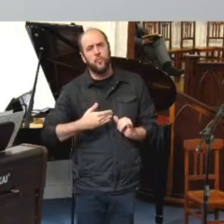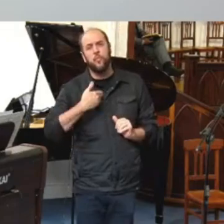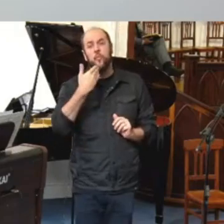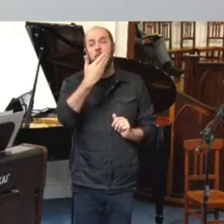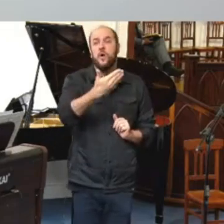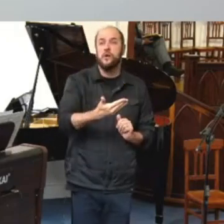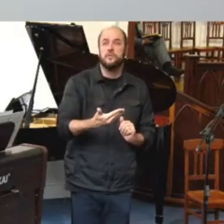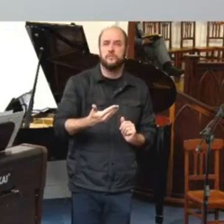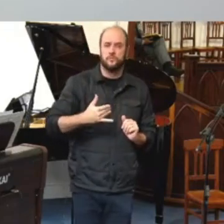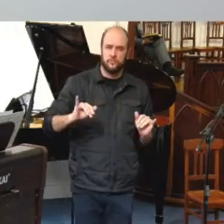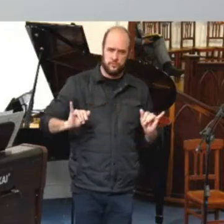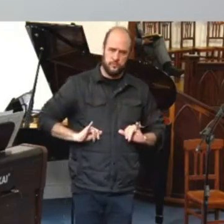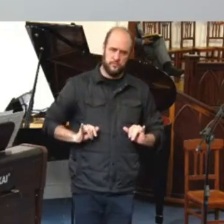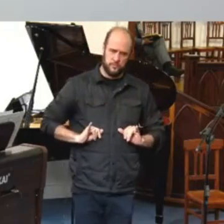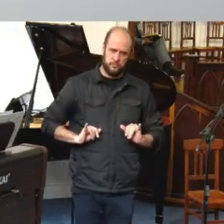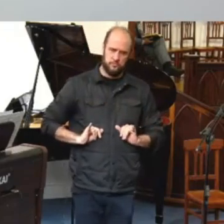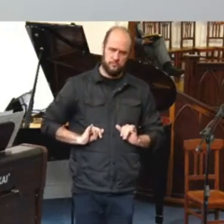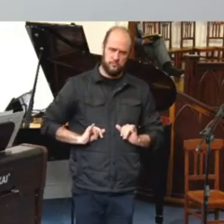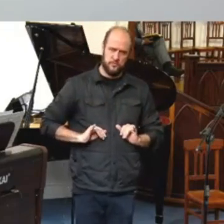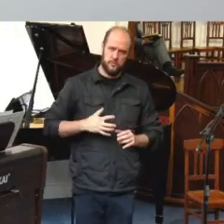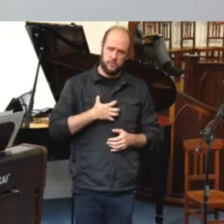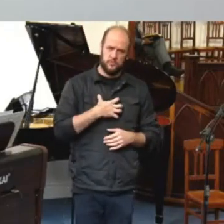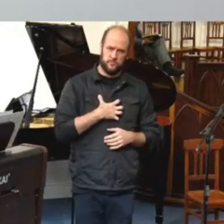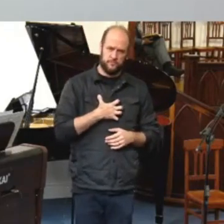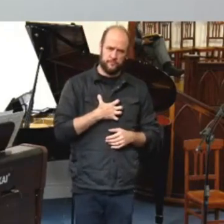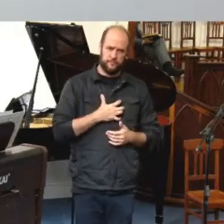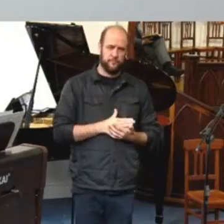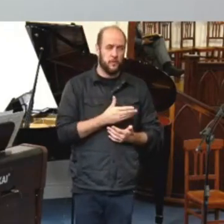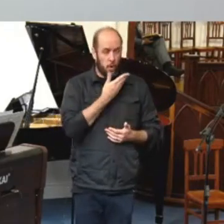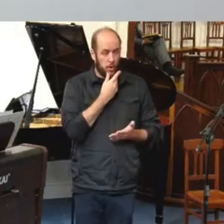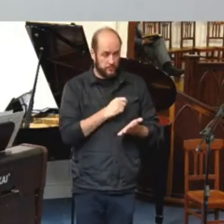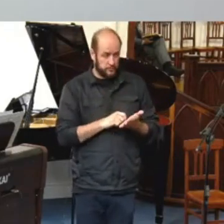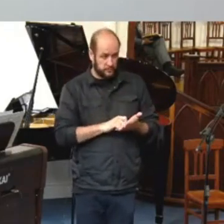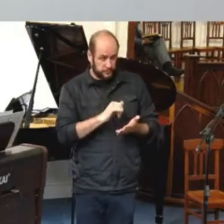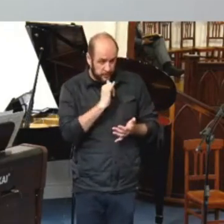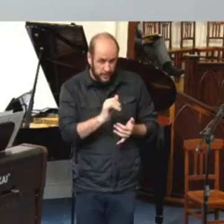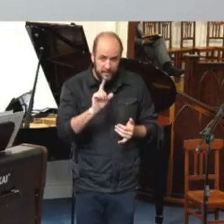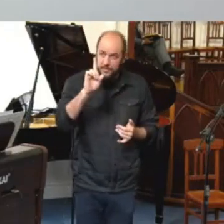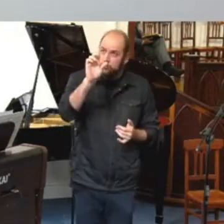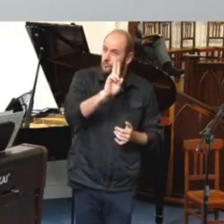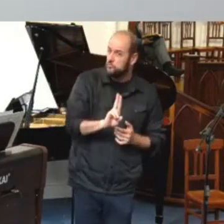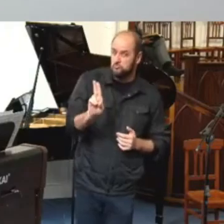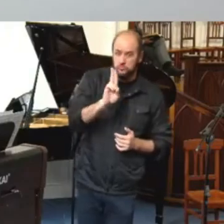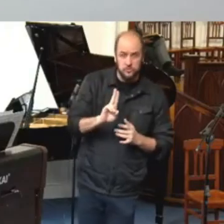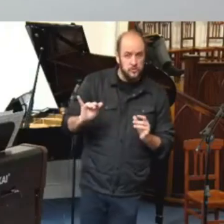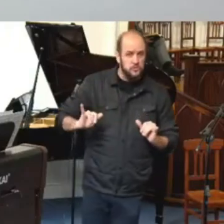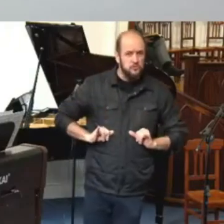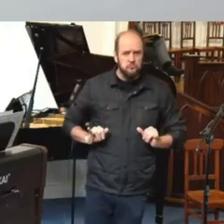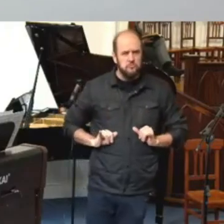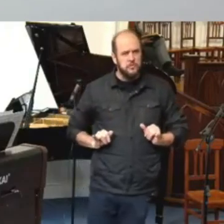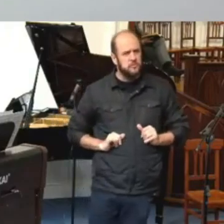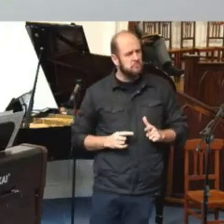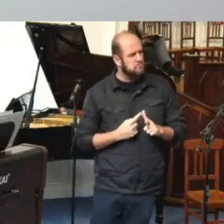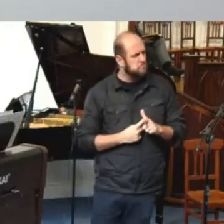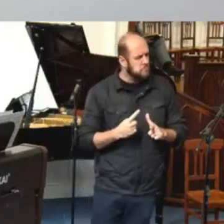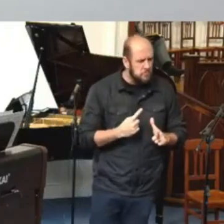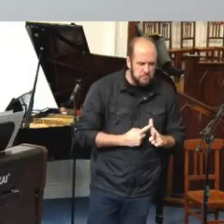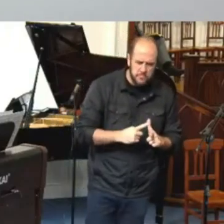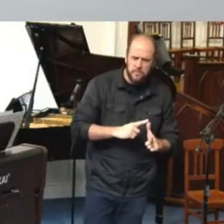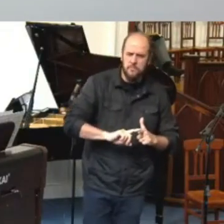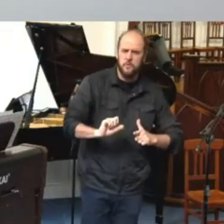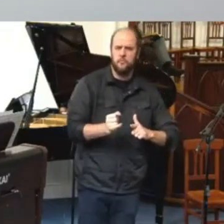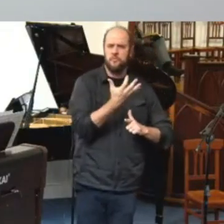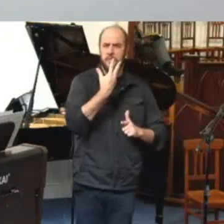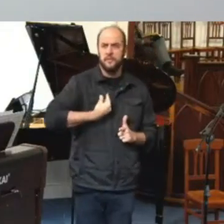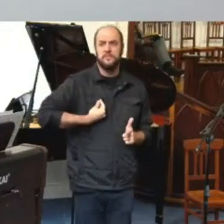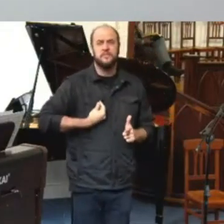surgem os sofrimentos. E ele vai dizer que Deus usa até mesmo as difíceis circunstâncias